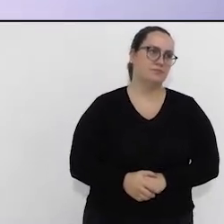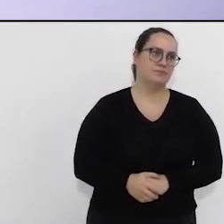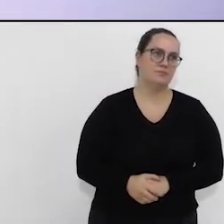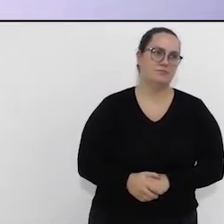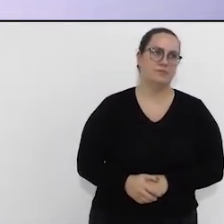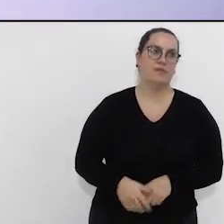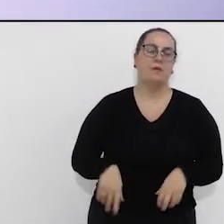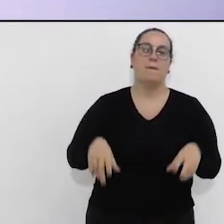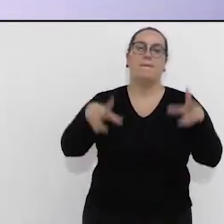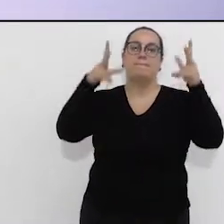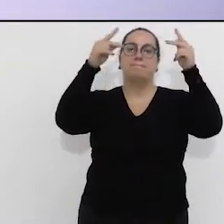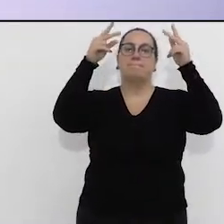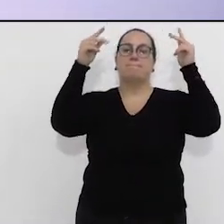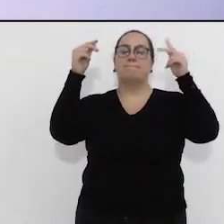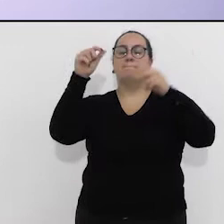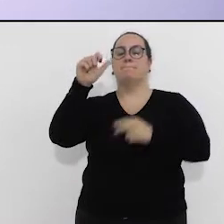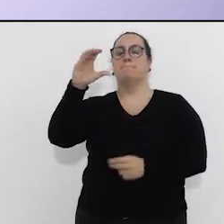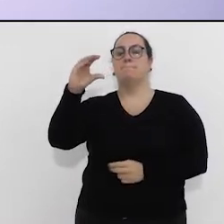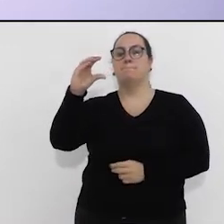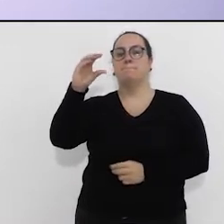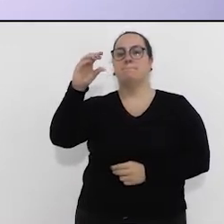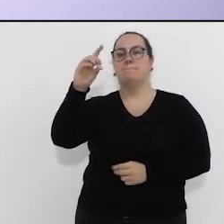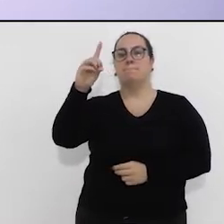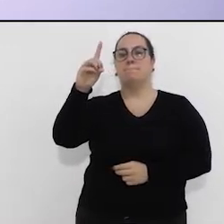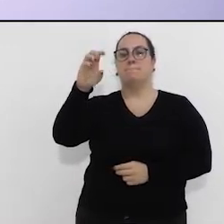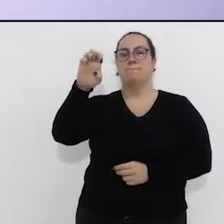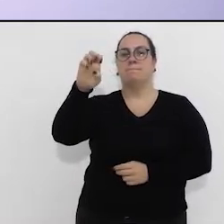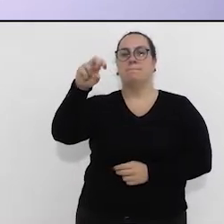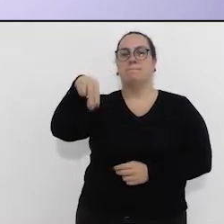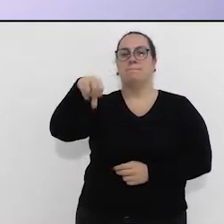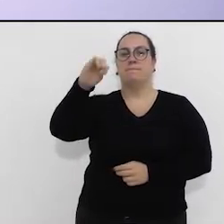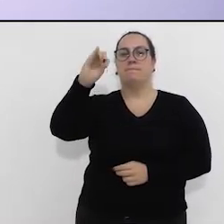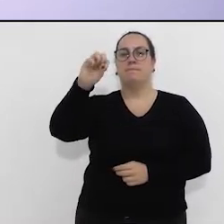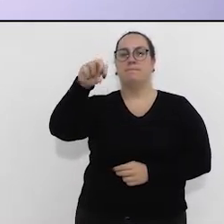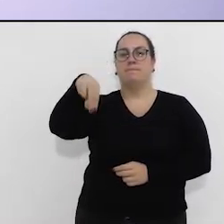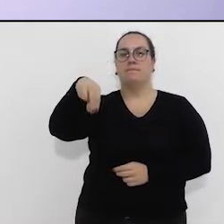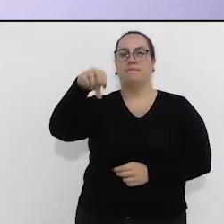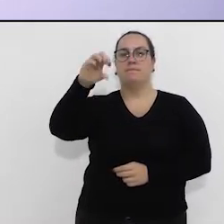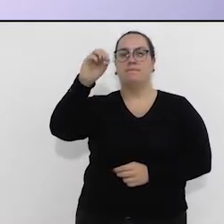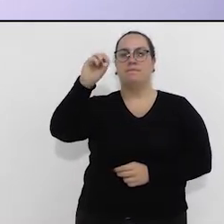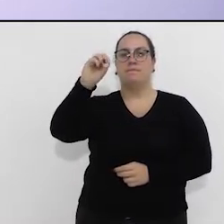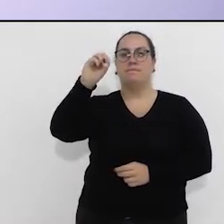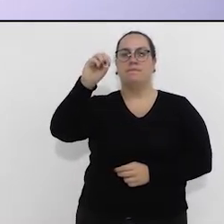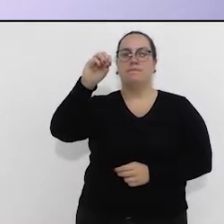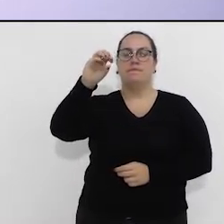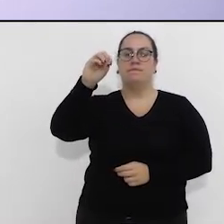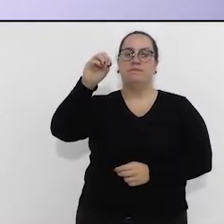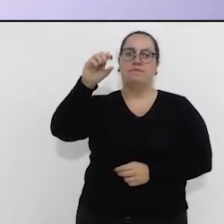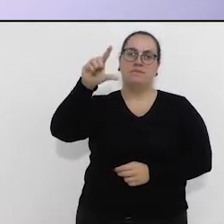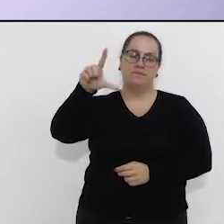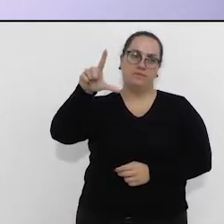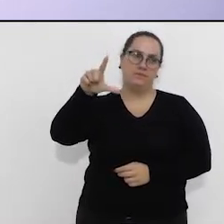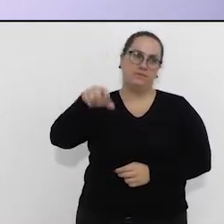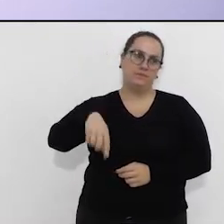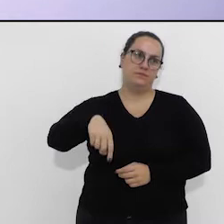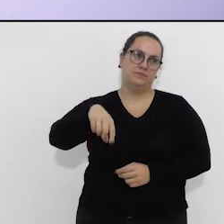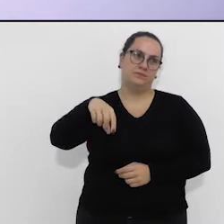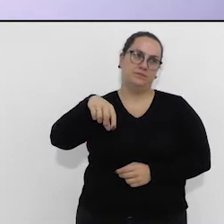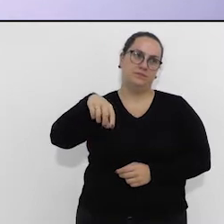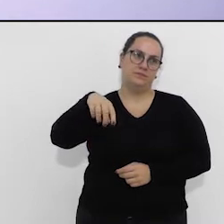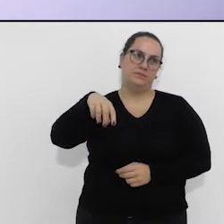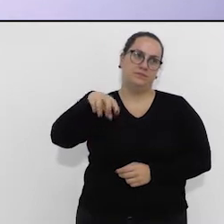entrevista com o candidato Denilson ziroldo Então vamos nos preparando aqui 23